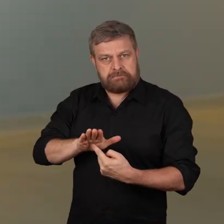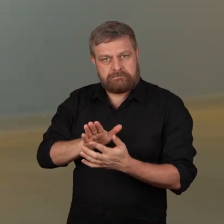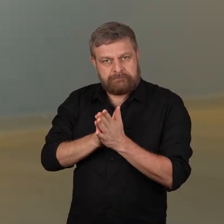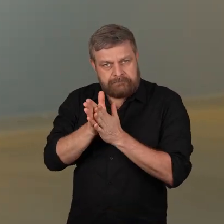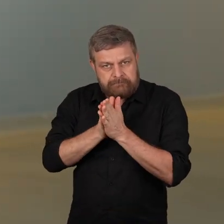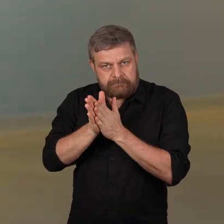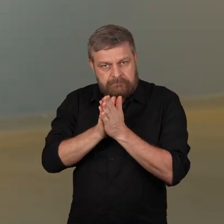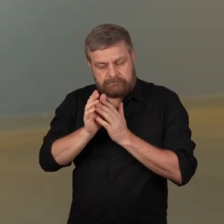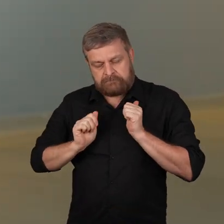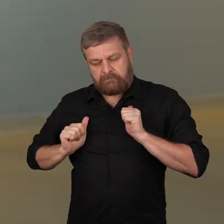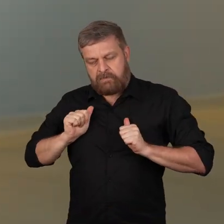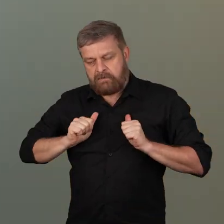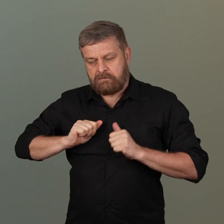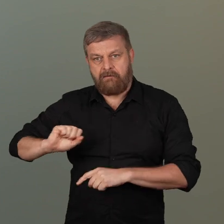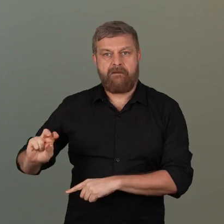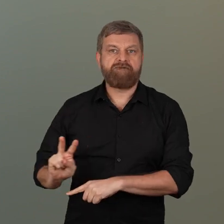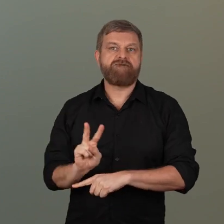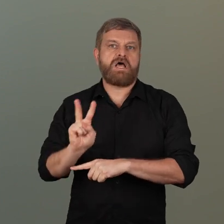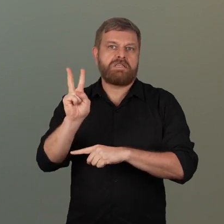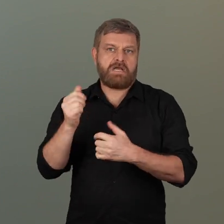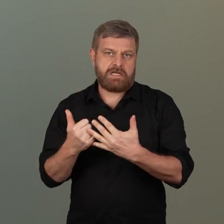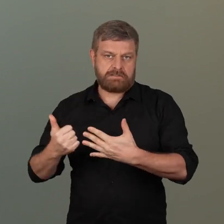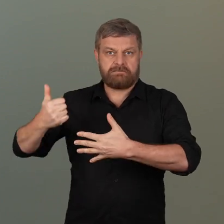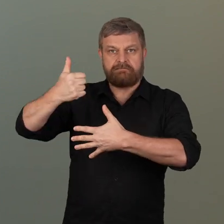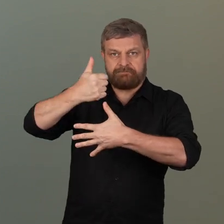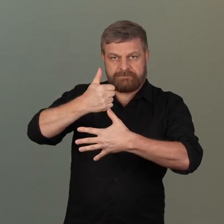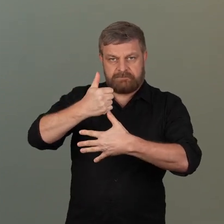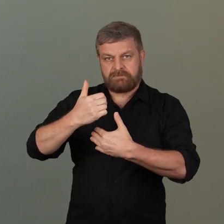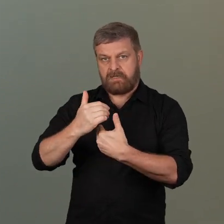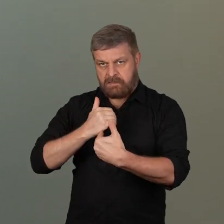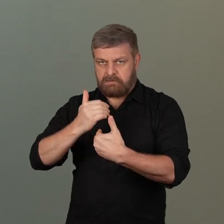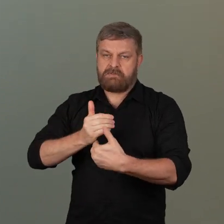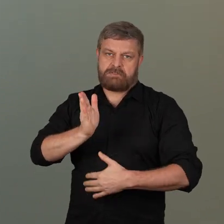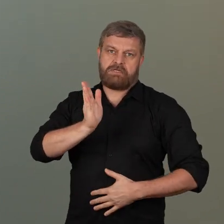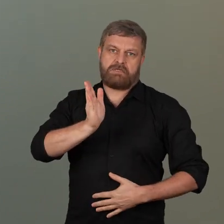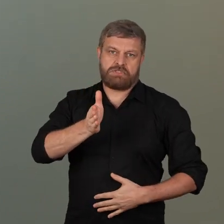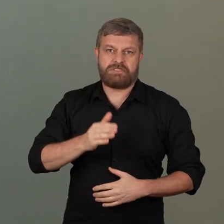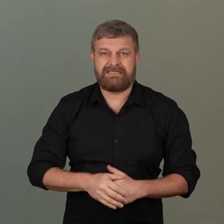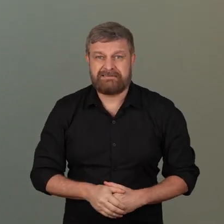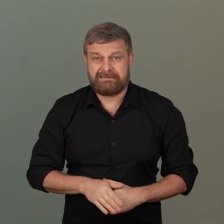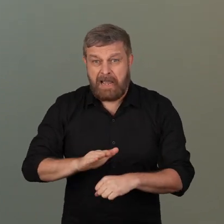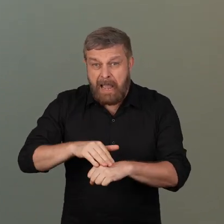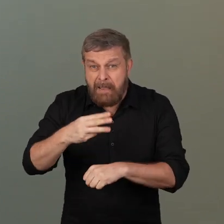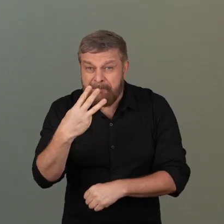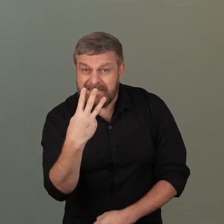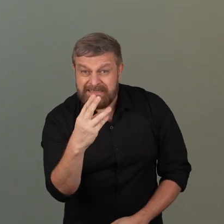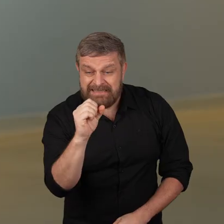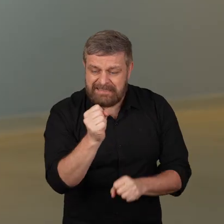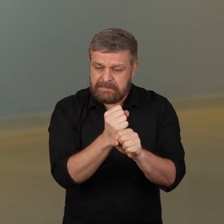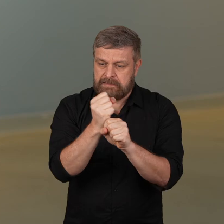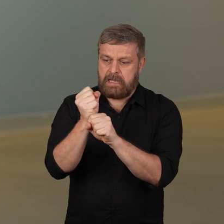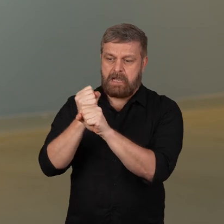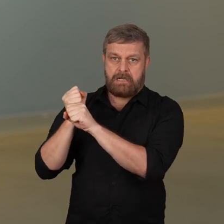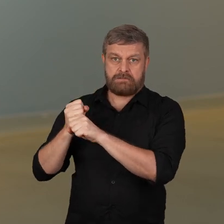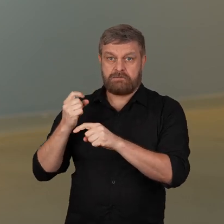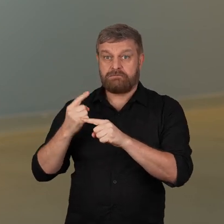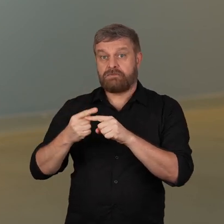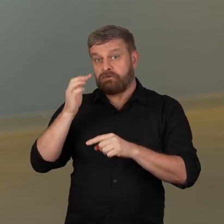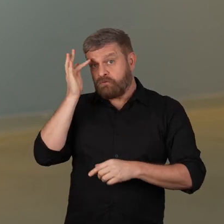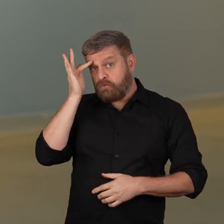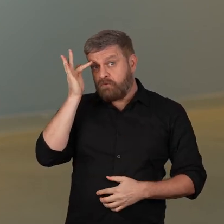ganhar vantagens. Ele já nos advertia, então, há mais de 30 anos, porque o